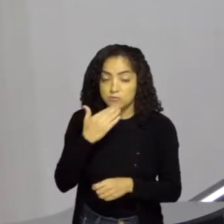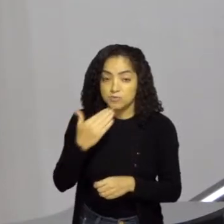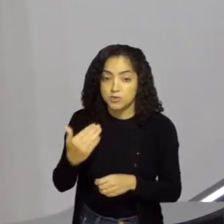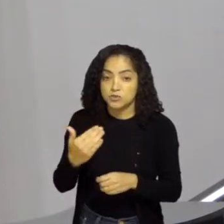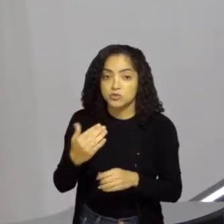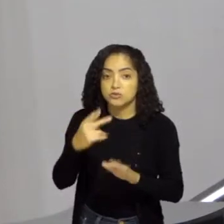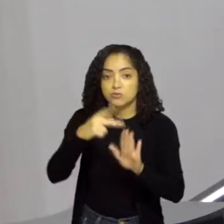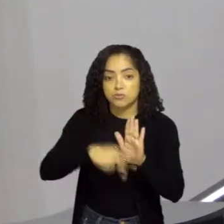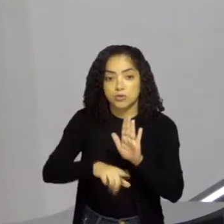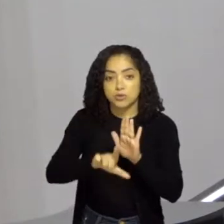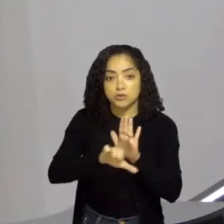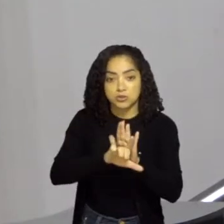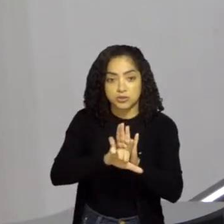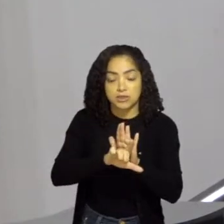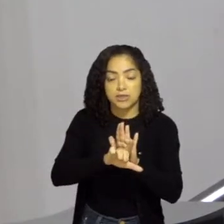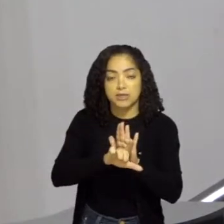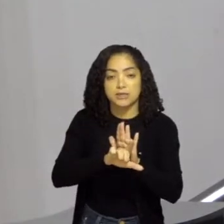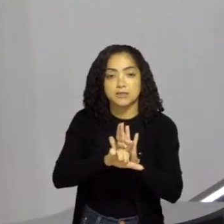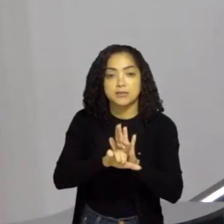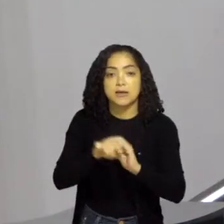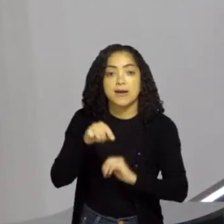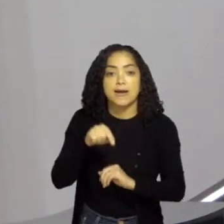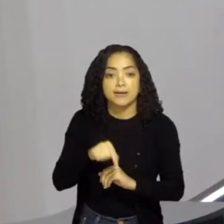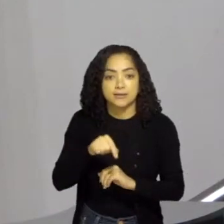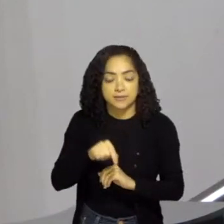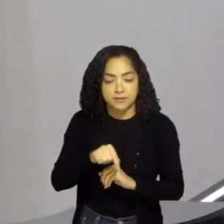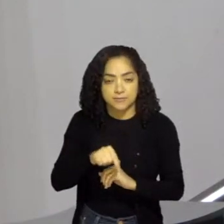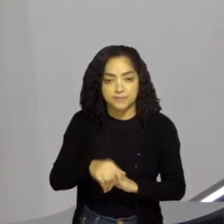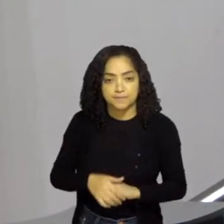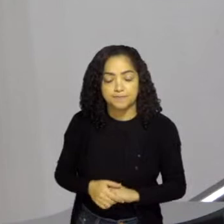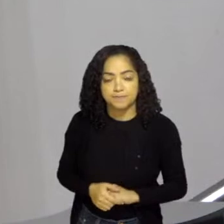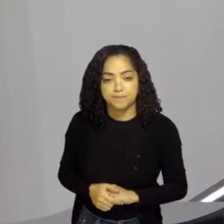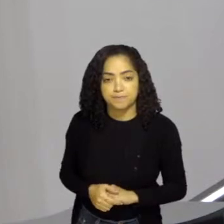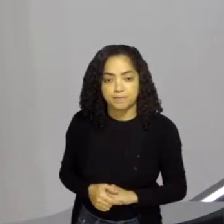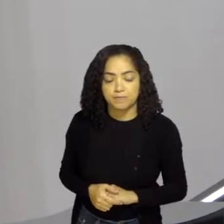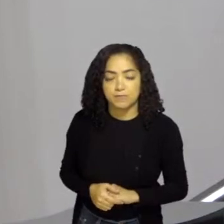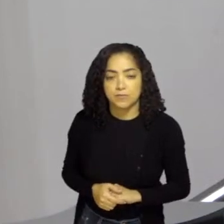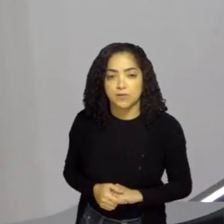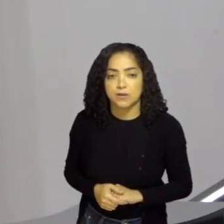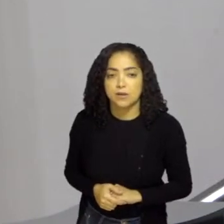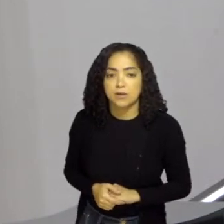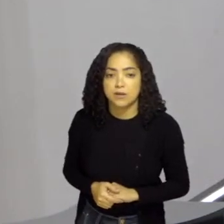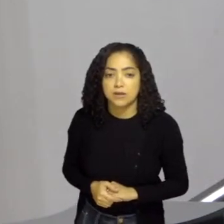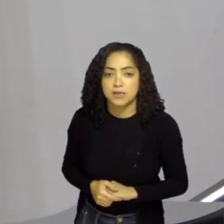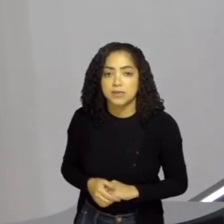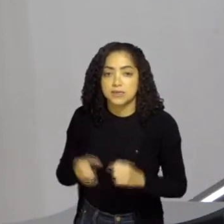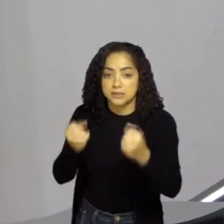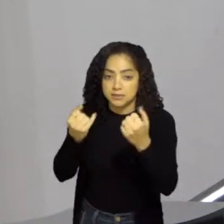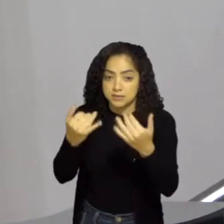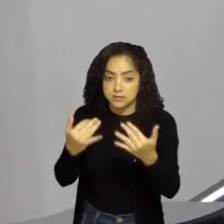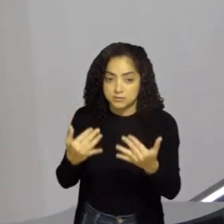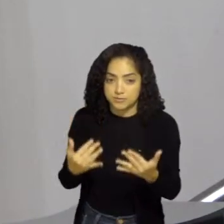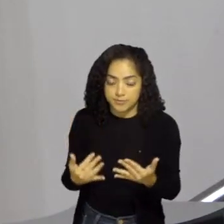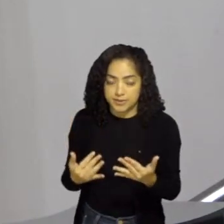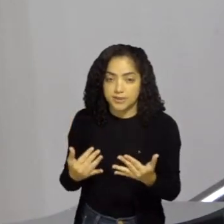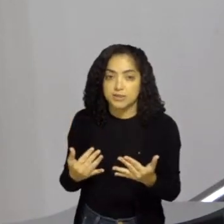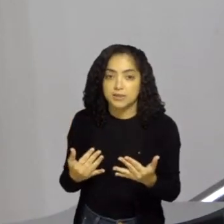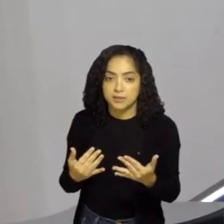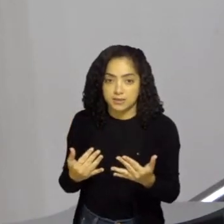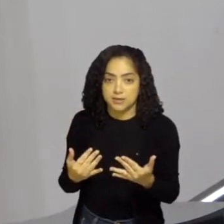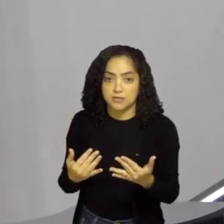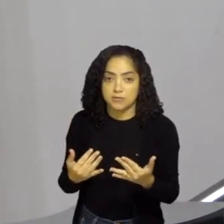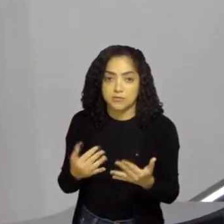projeto de lei aqui na Assembleia Legislativa que dispõe sobre o